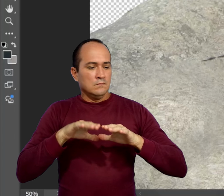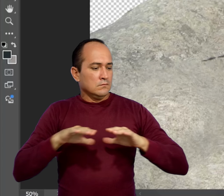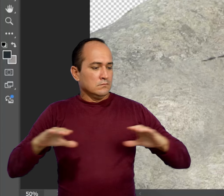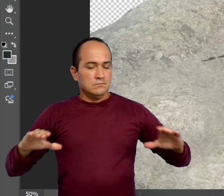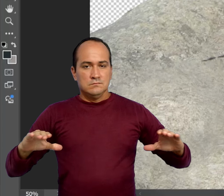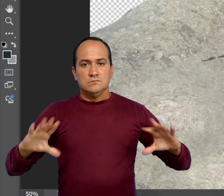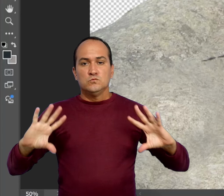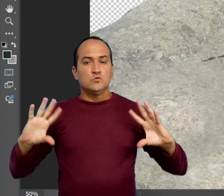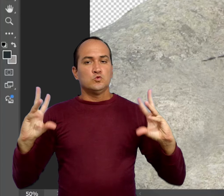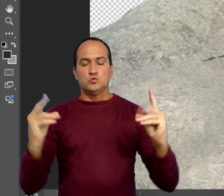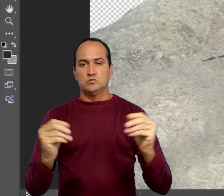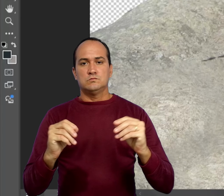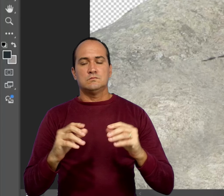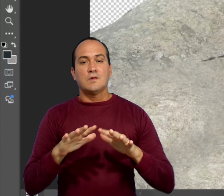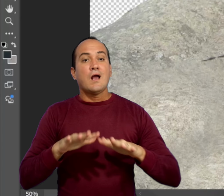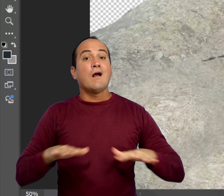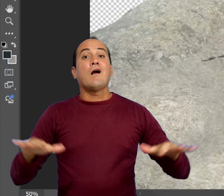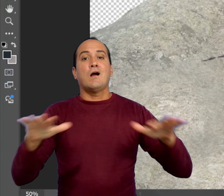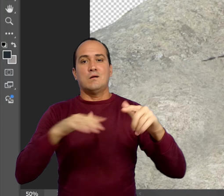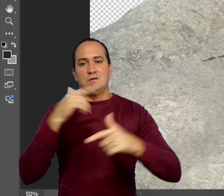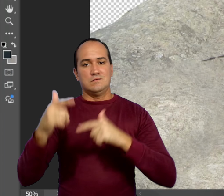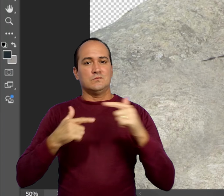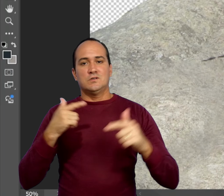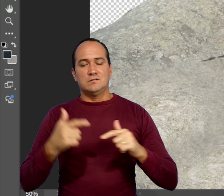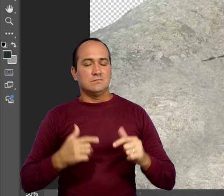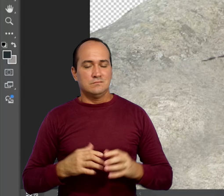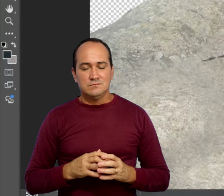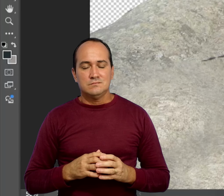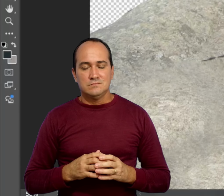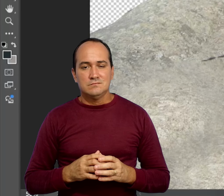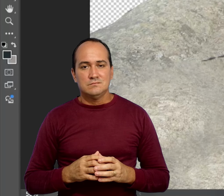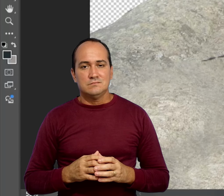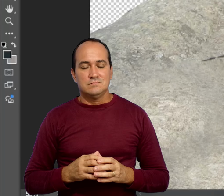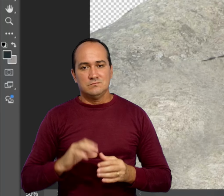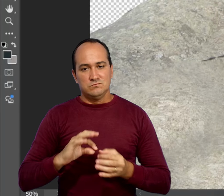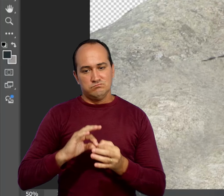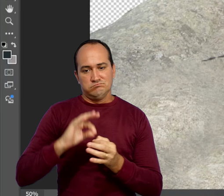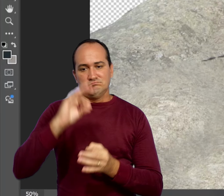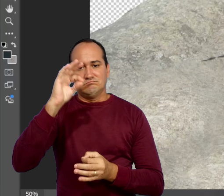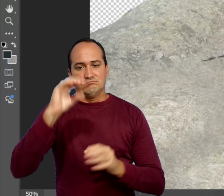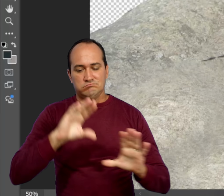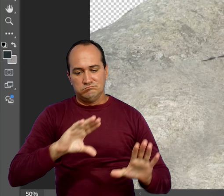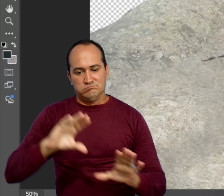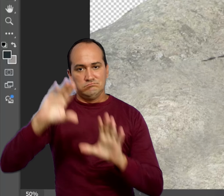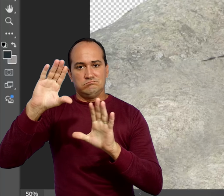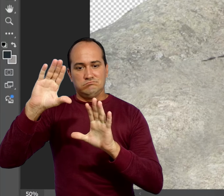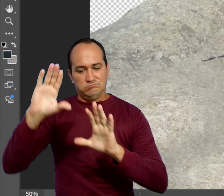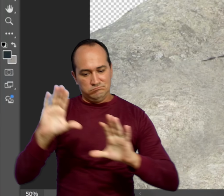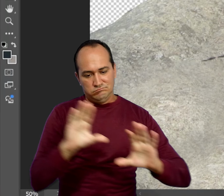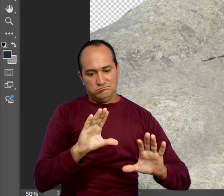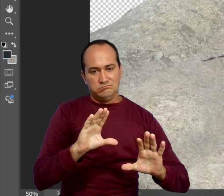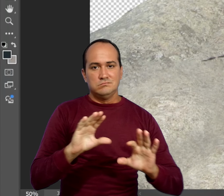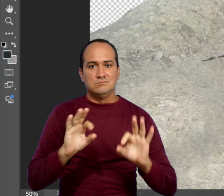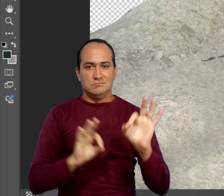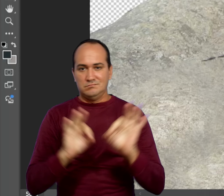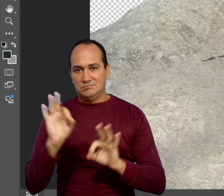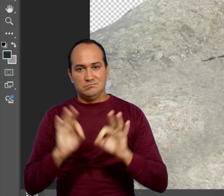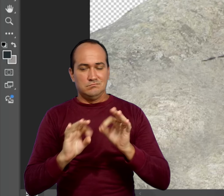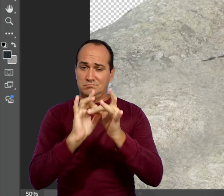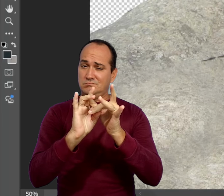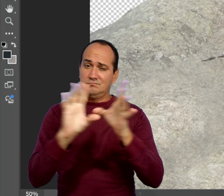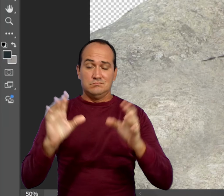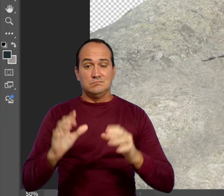certo? Para que ela pudesse ficar com mais área para eu trabalhar, né? Eu poder trabalhar puxando um pouco mais para cima, um pouco mais para baixo.